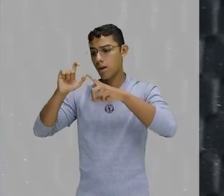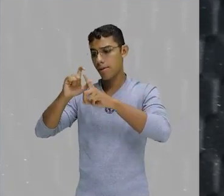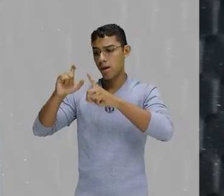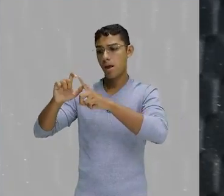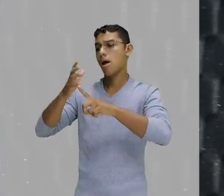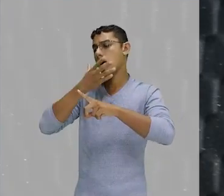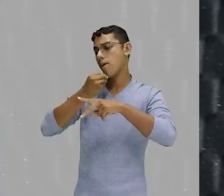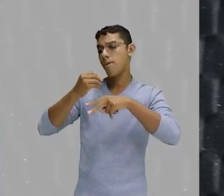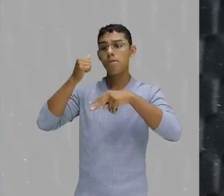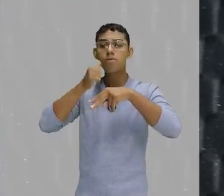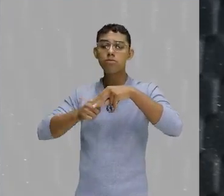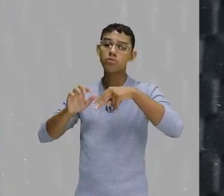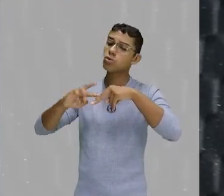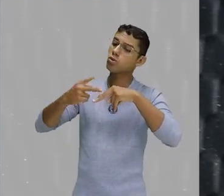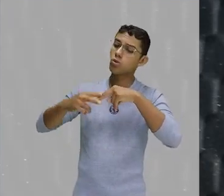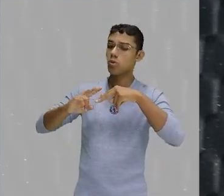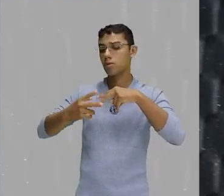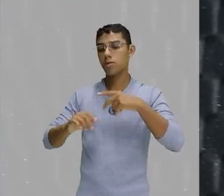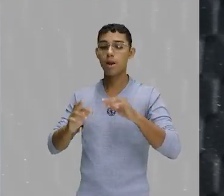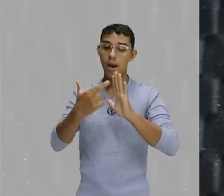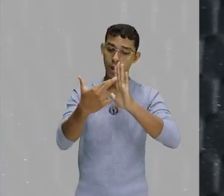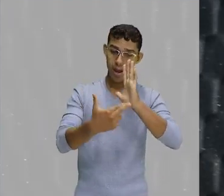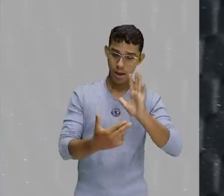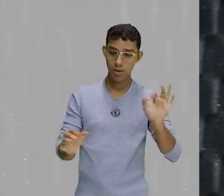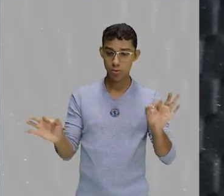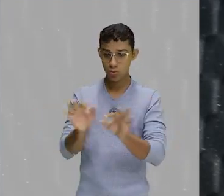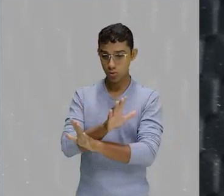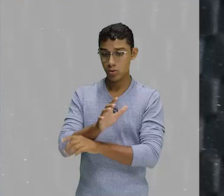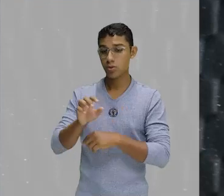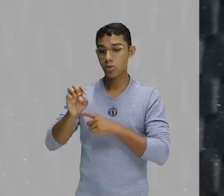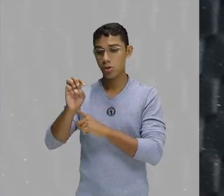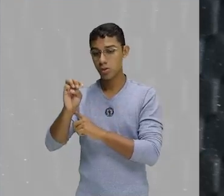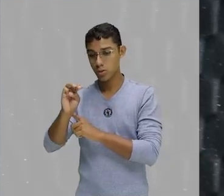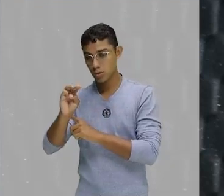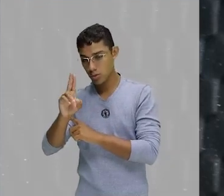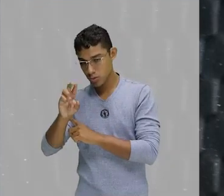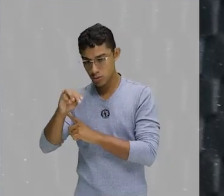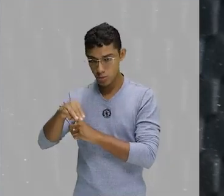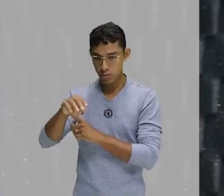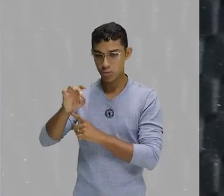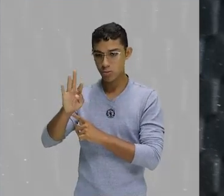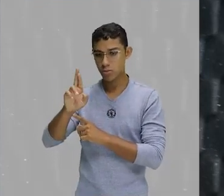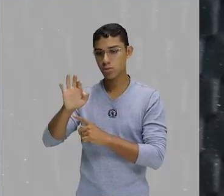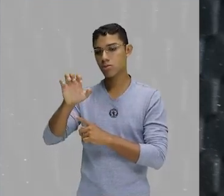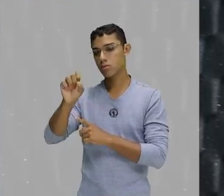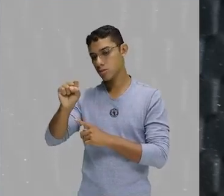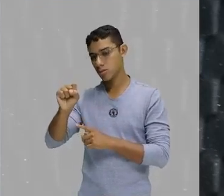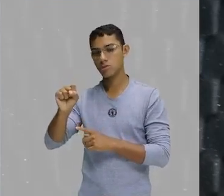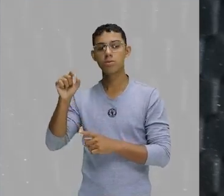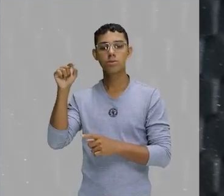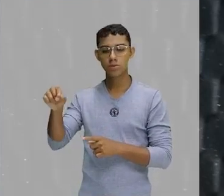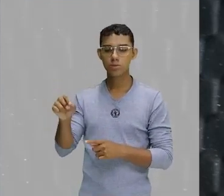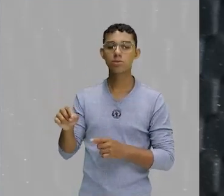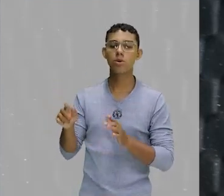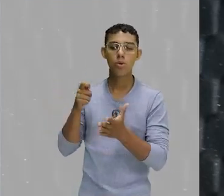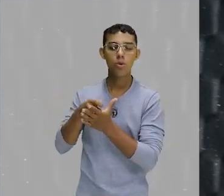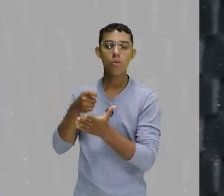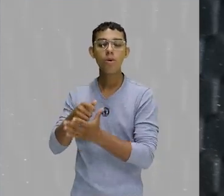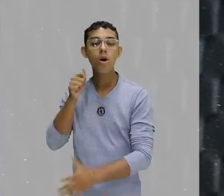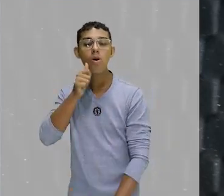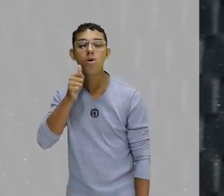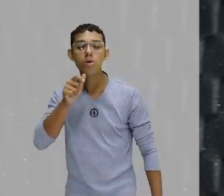falei para vocês, são palavras em espanhol que terminam com umbre, elas são obrigatoriamente femininas, tá? E também